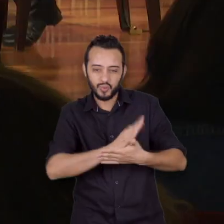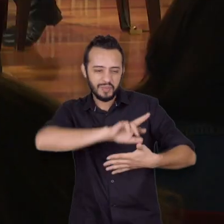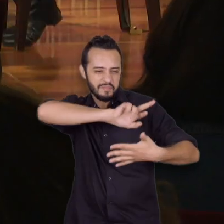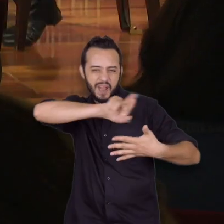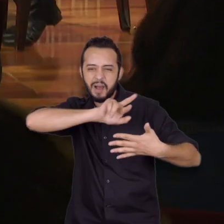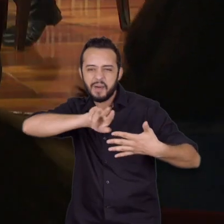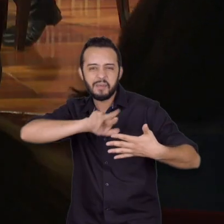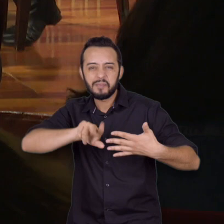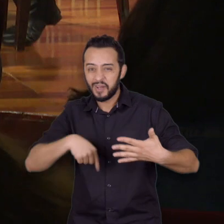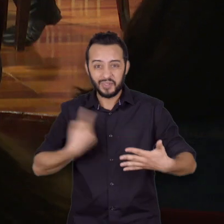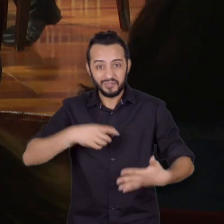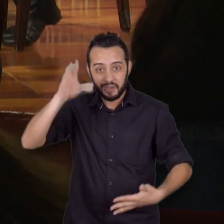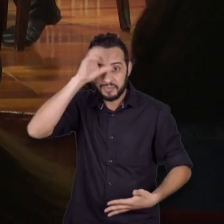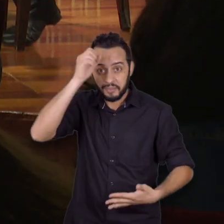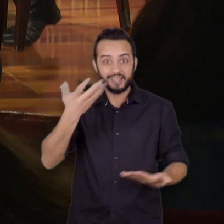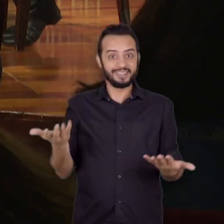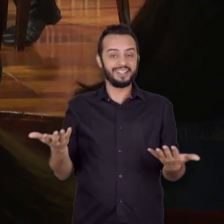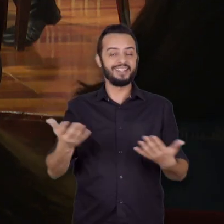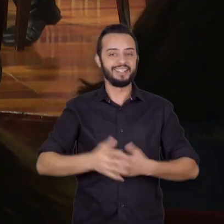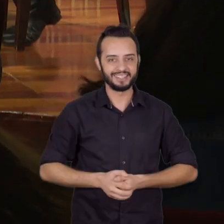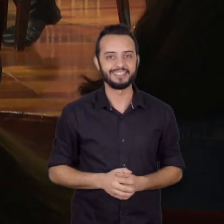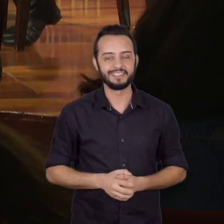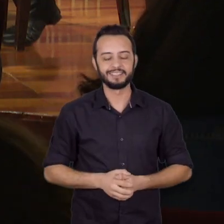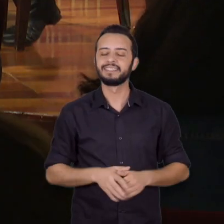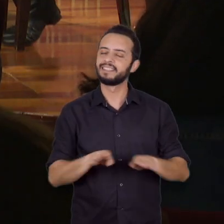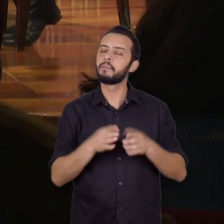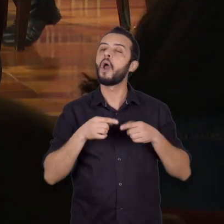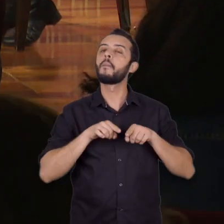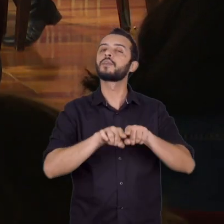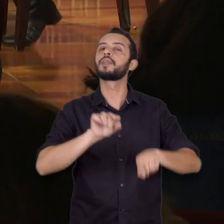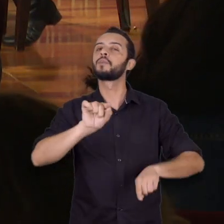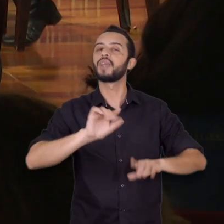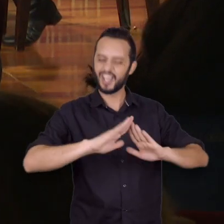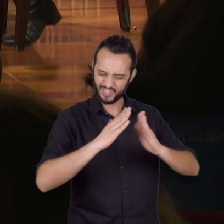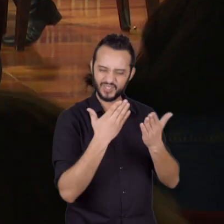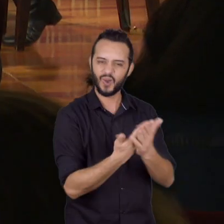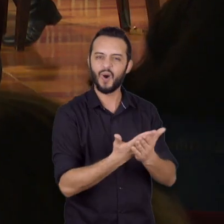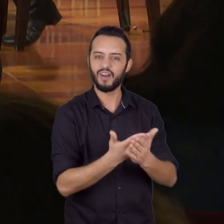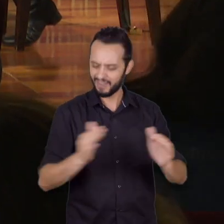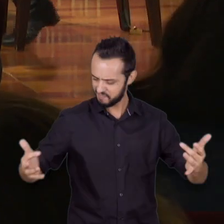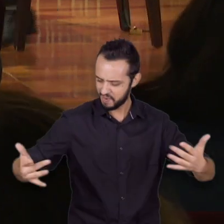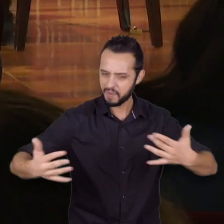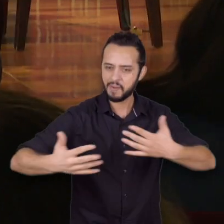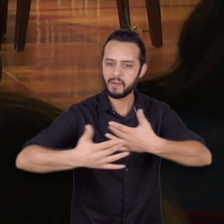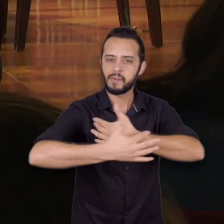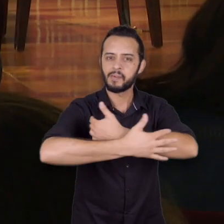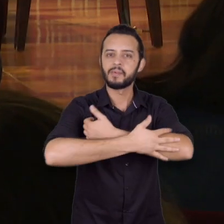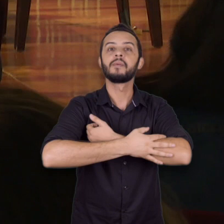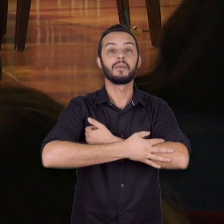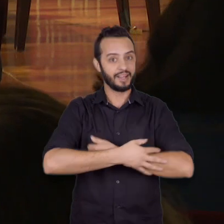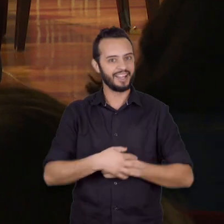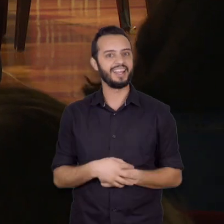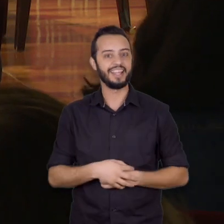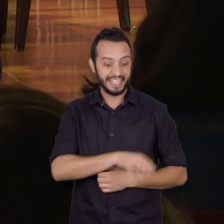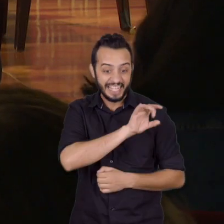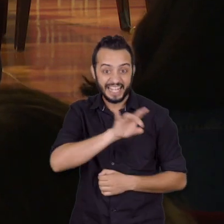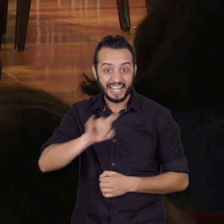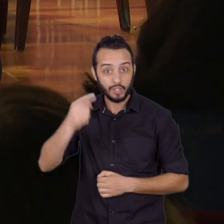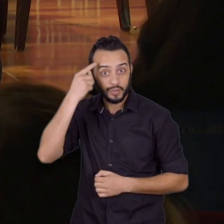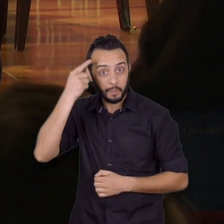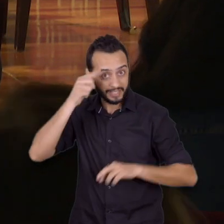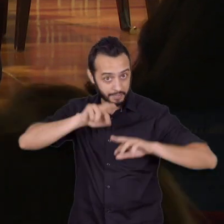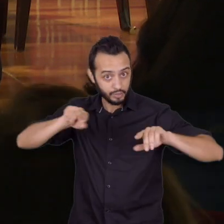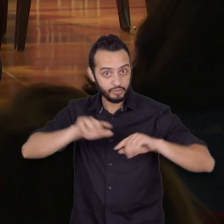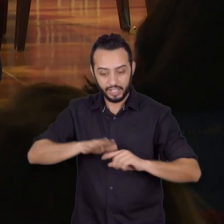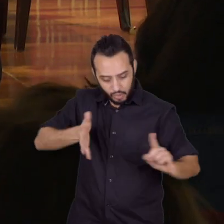seleção. Isso que a gente vai aprender e a interpretar. Ao mesmo tempo, a escola vai receber essas crianças e vai trazer aquele mundo que cada uma